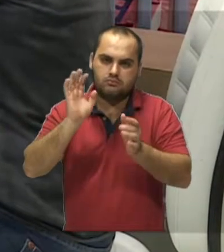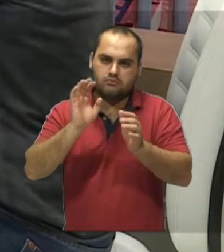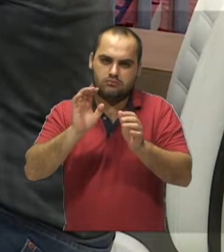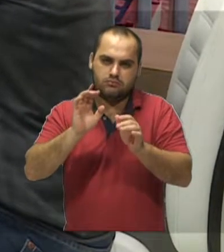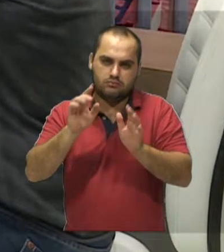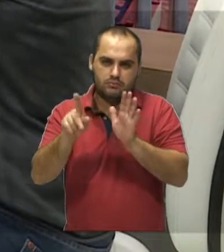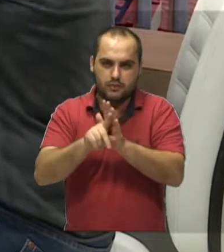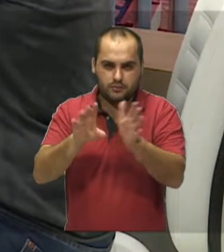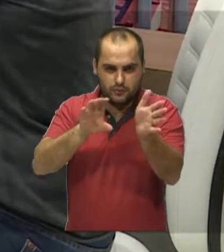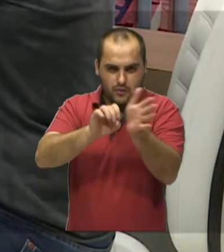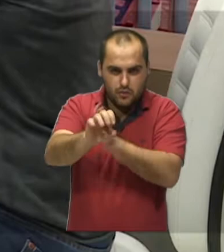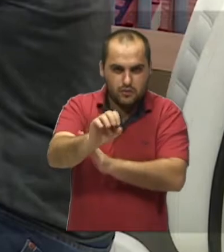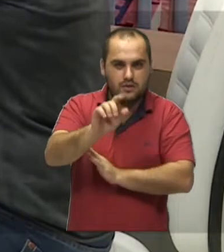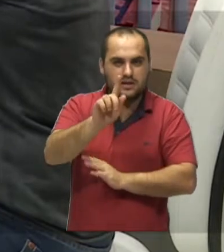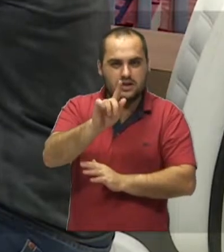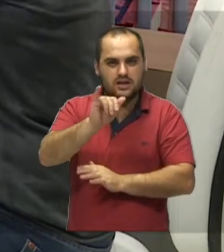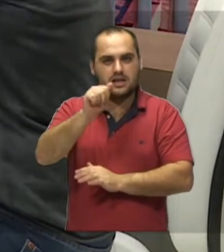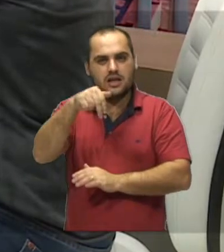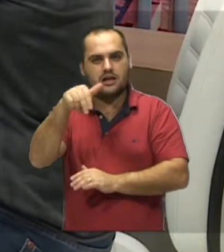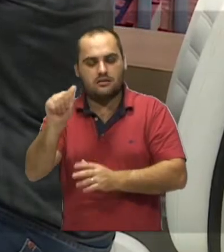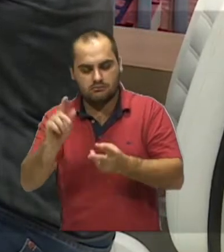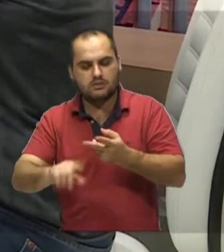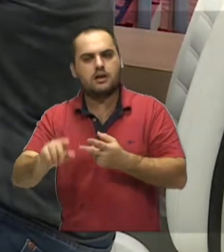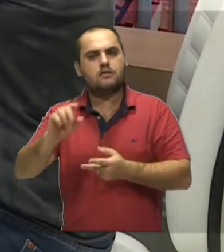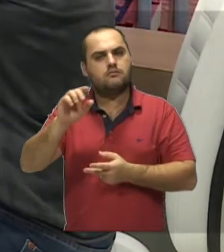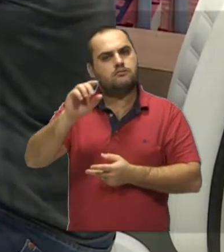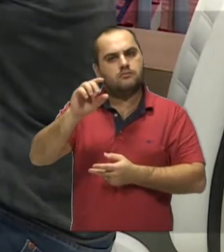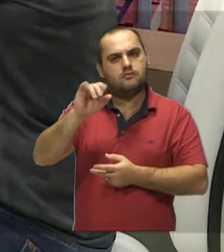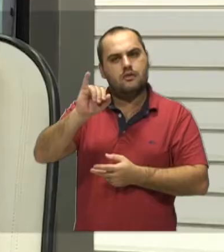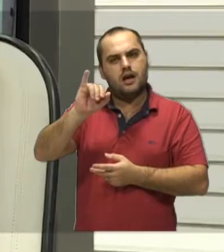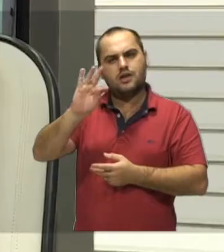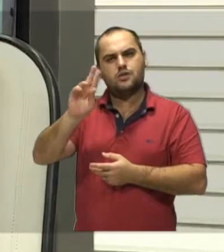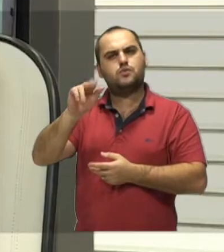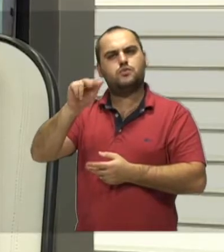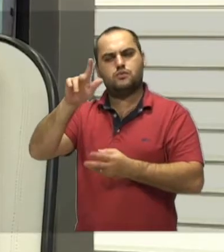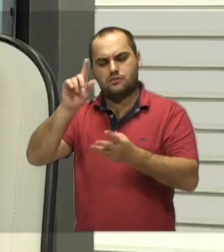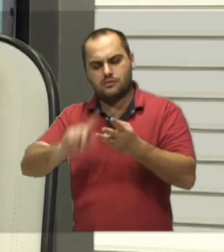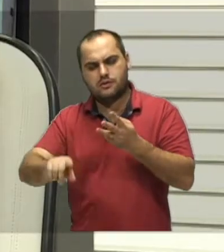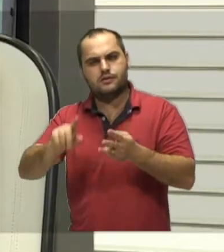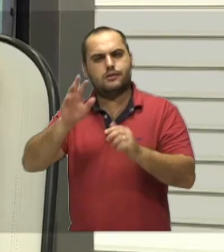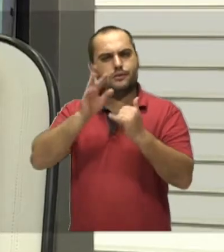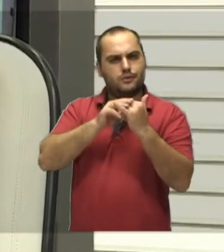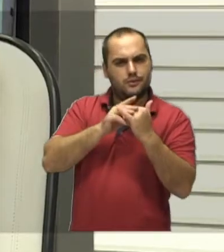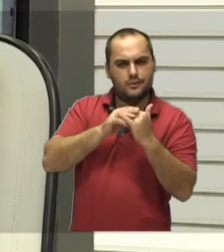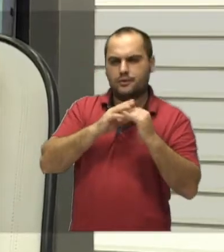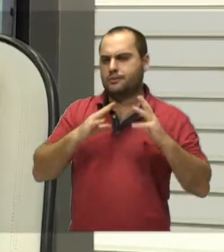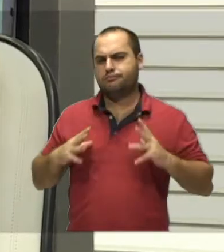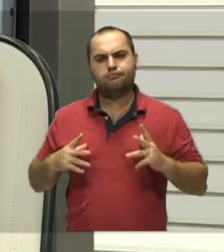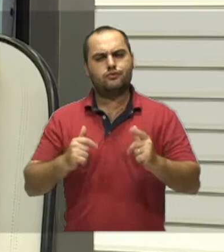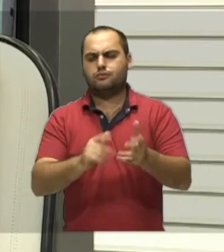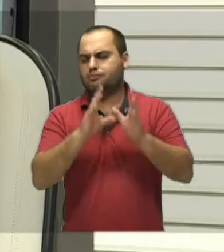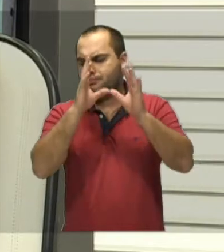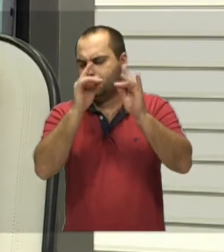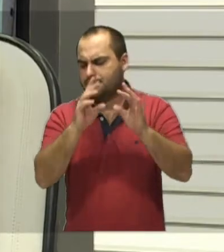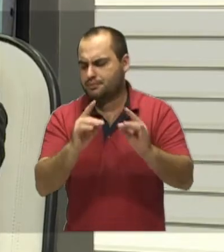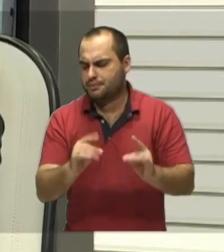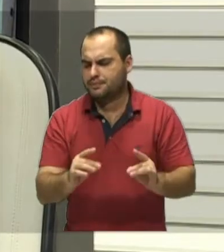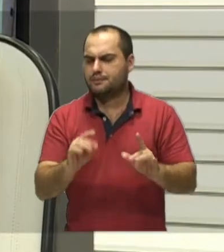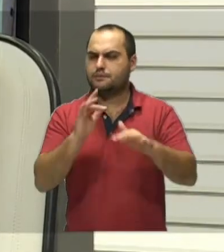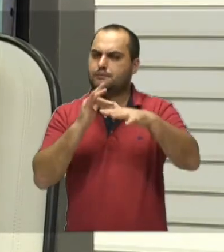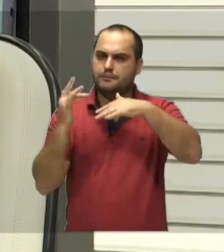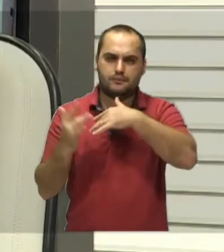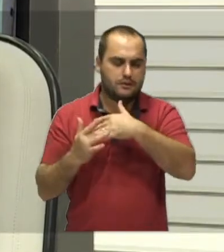Giana Servi, tem no iTunes, tem YouTube, tem, enfim, todas essas redes de streaming, rede social, os trabalhos estão à disposição para